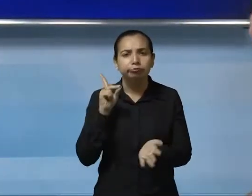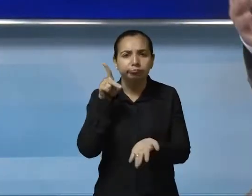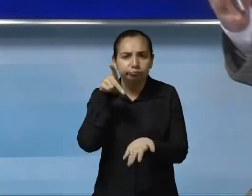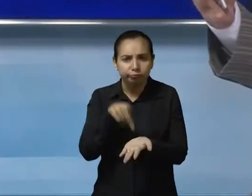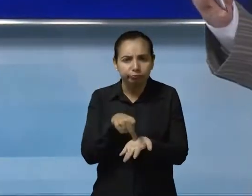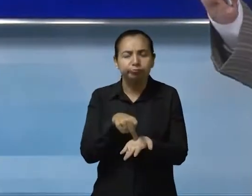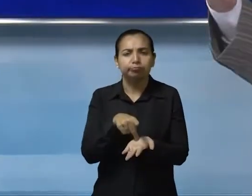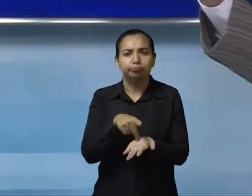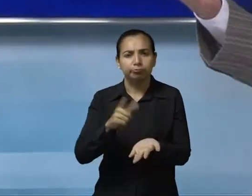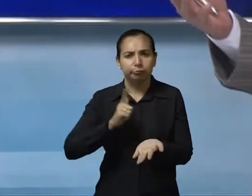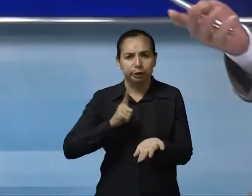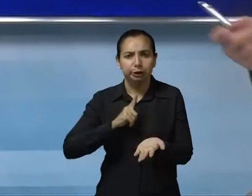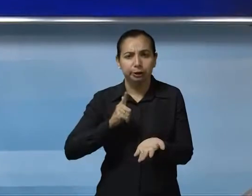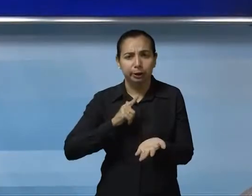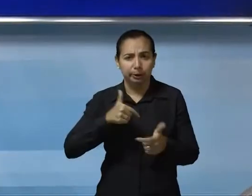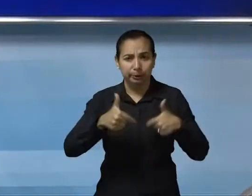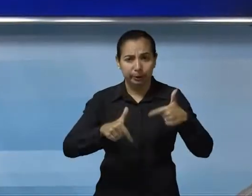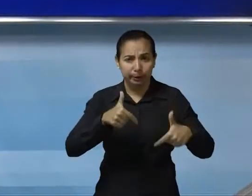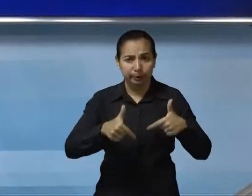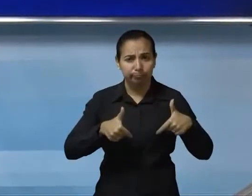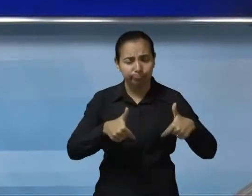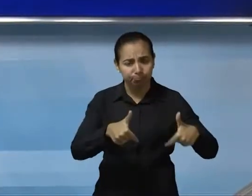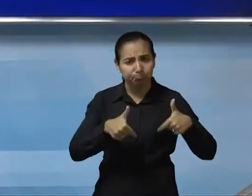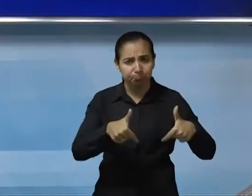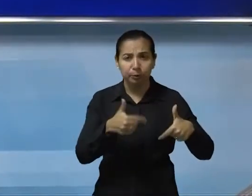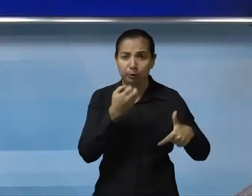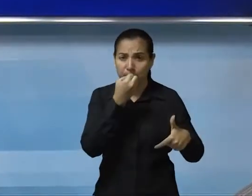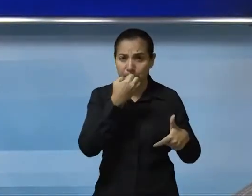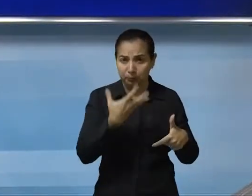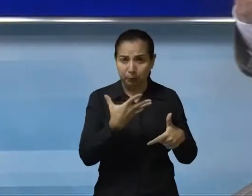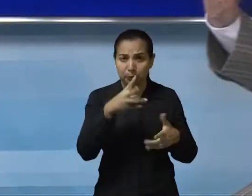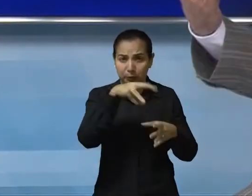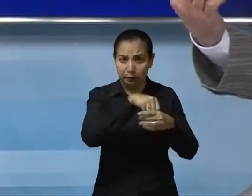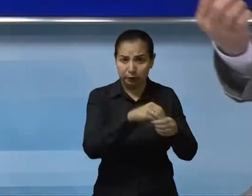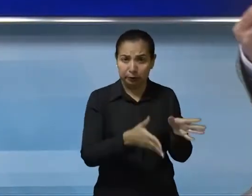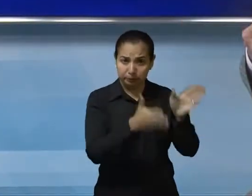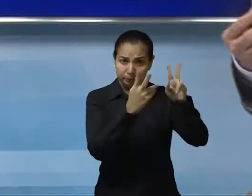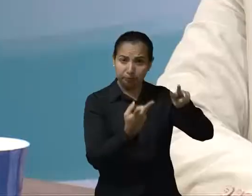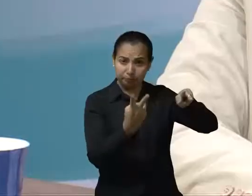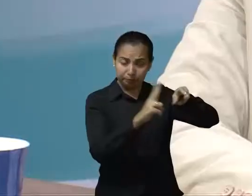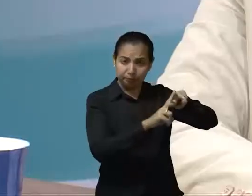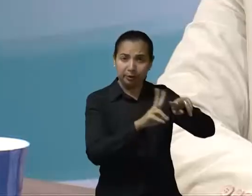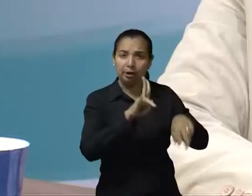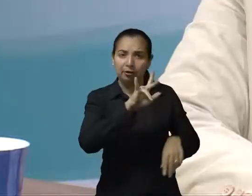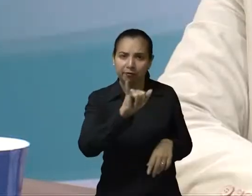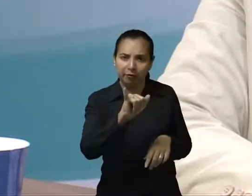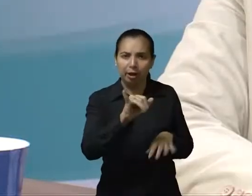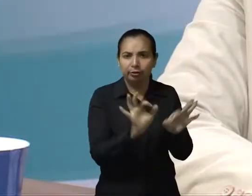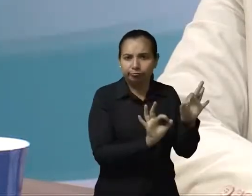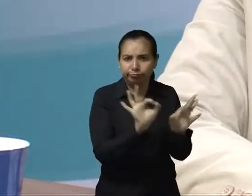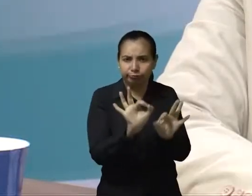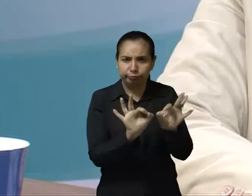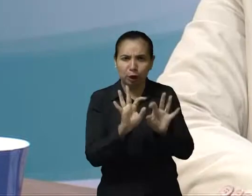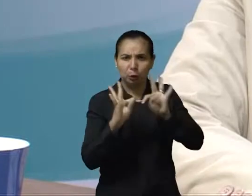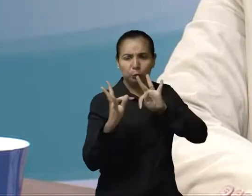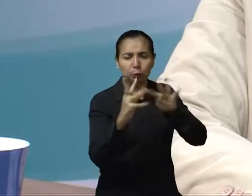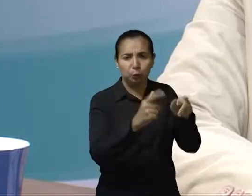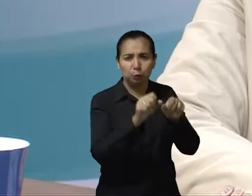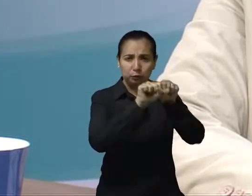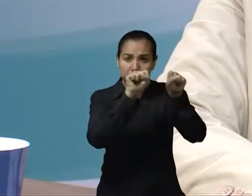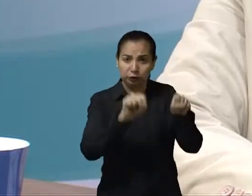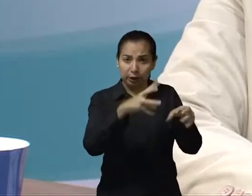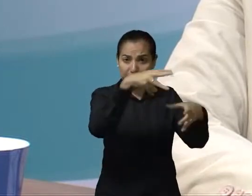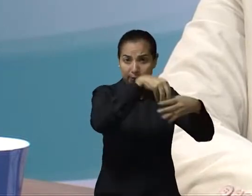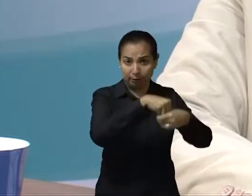e eficiência nessa ação dessa polícia penitenciária, que vai, portanto, gerir todo o sistema prisional,